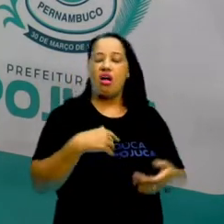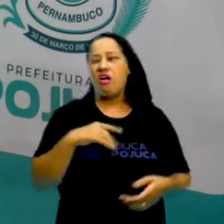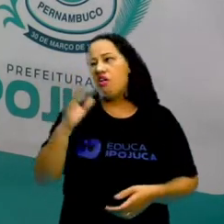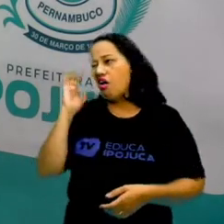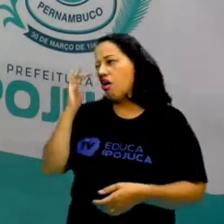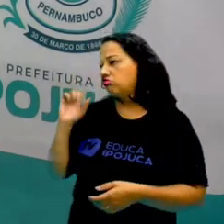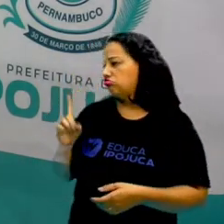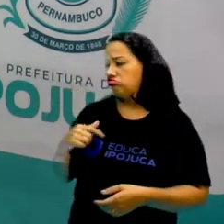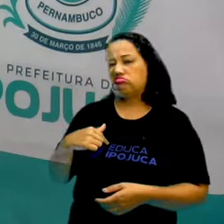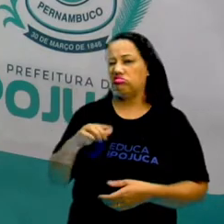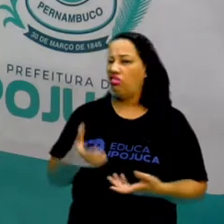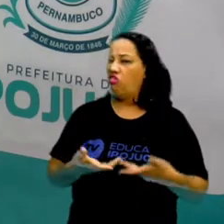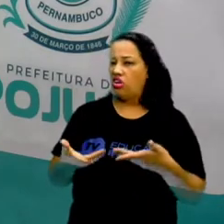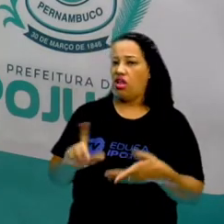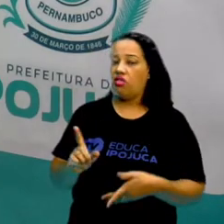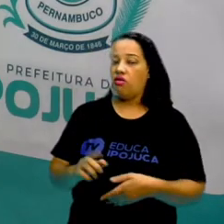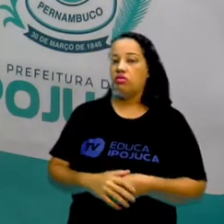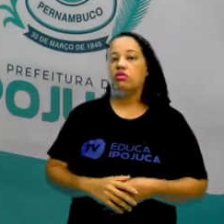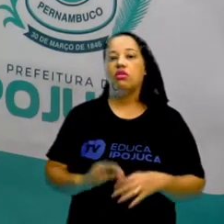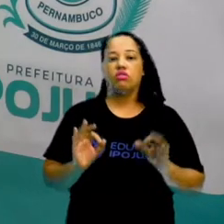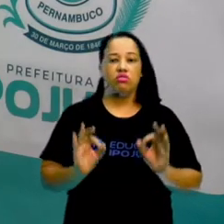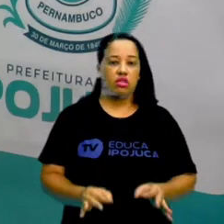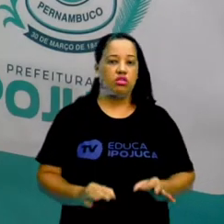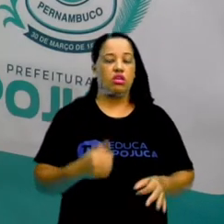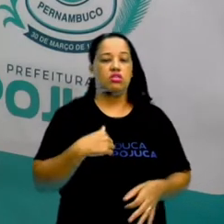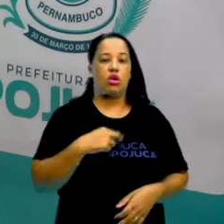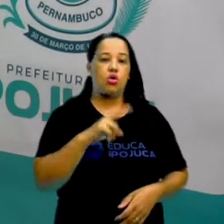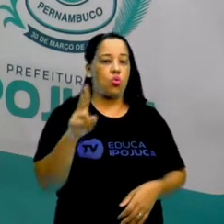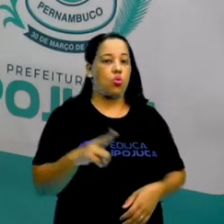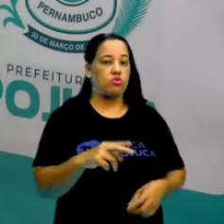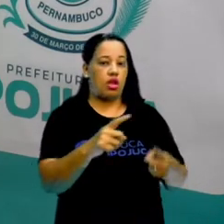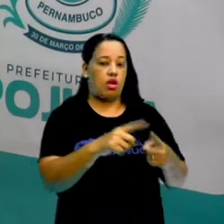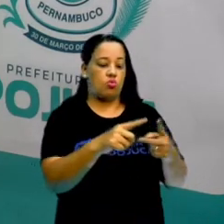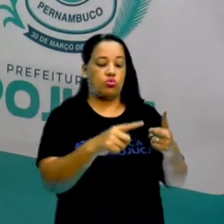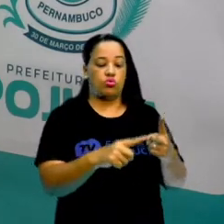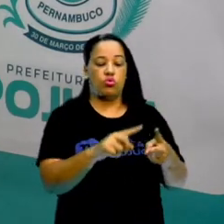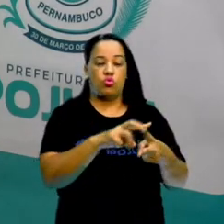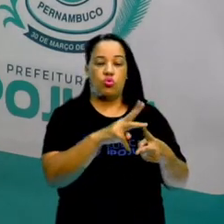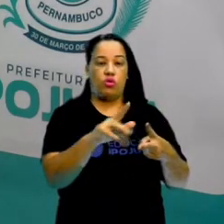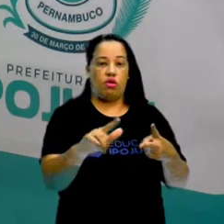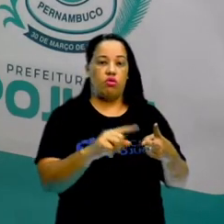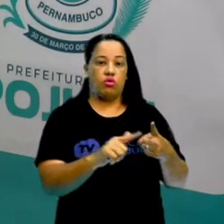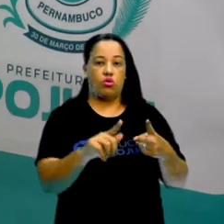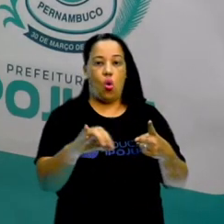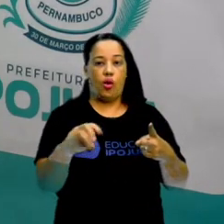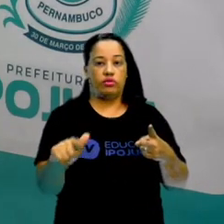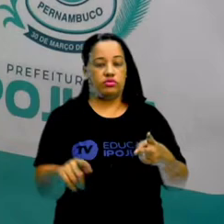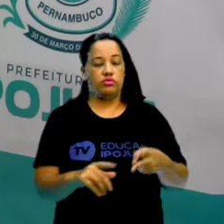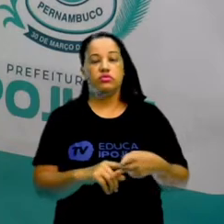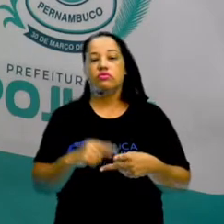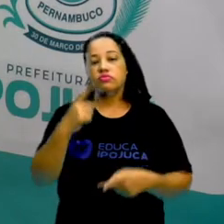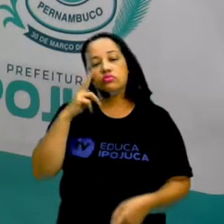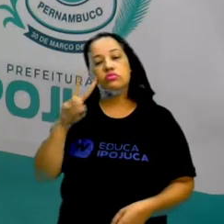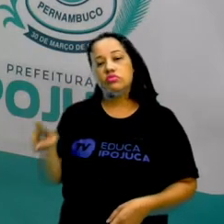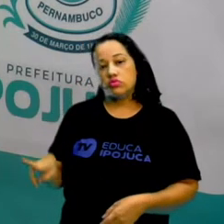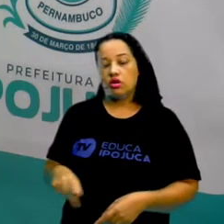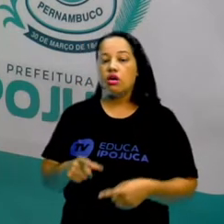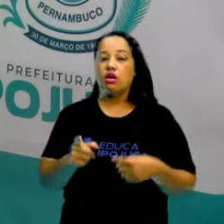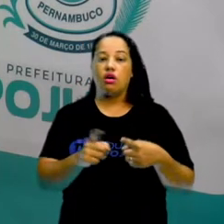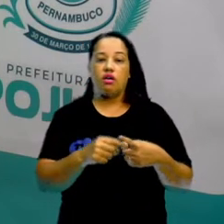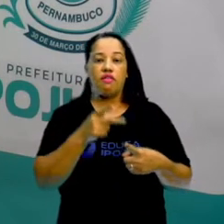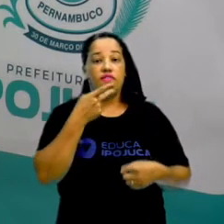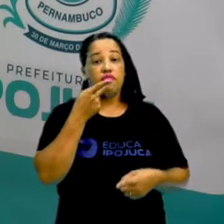ter agora a certeza de quando utilizar o going to e de quando utilizar o will, ok? As falas que